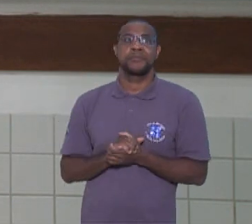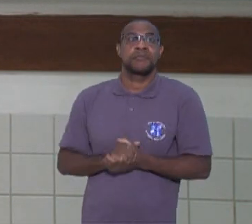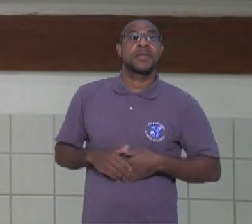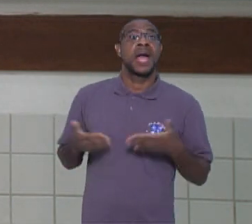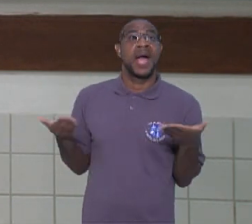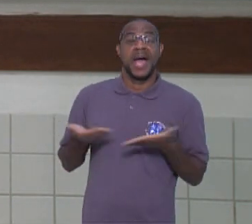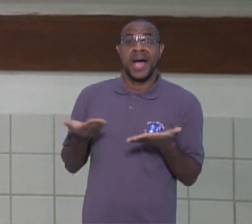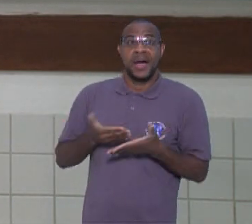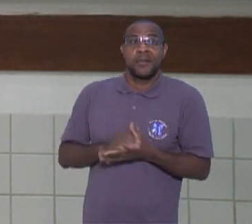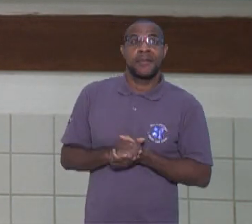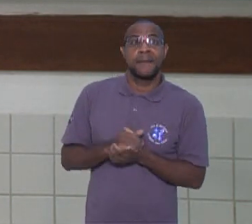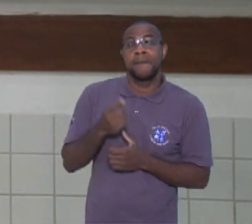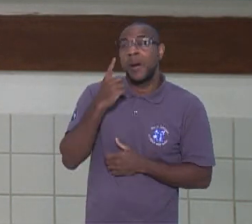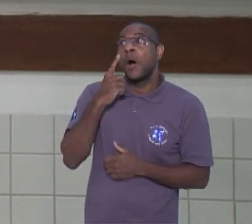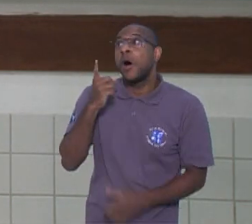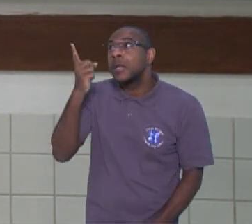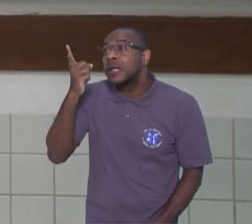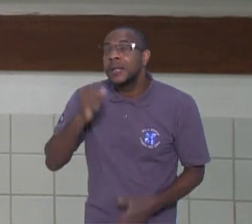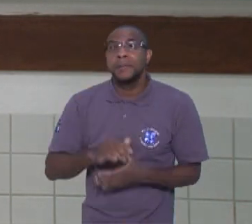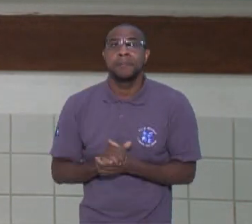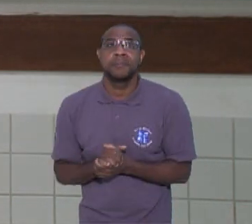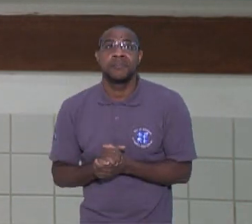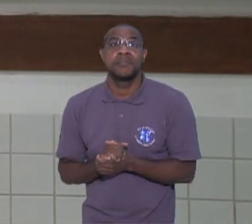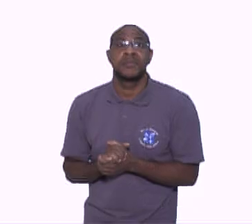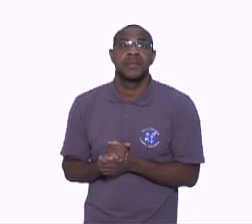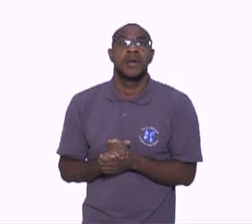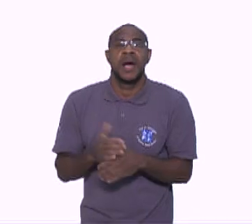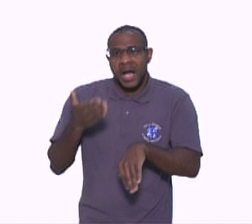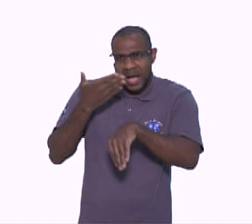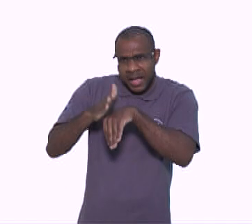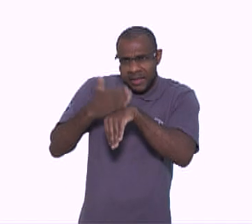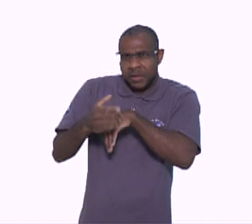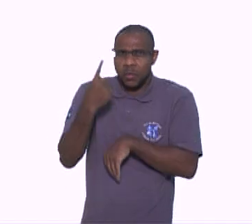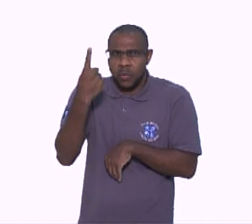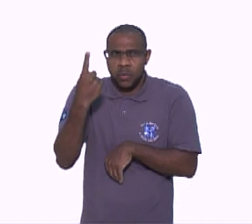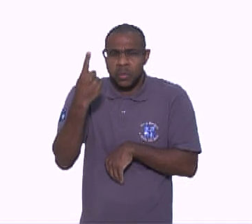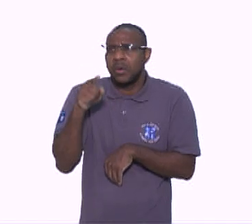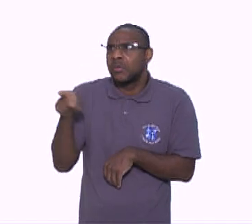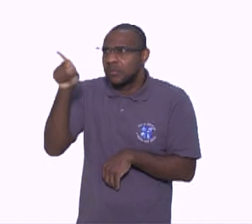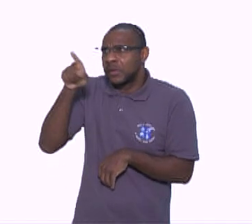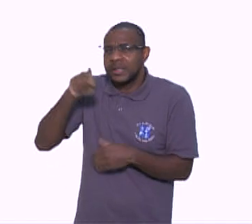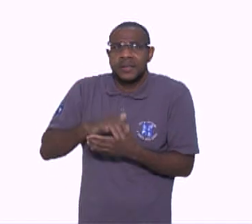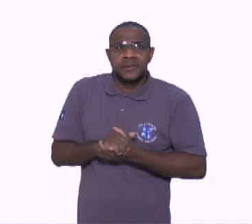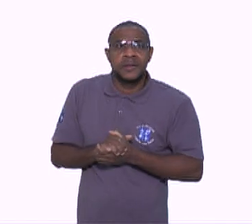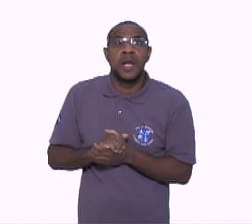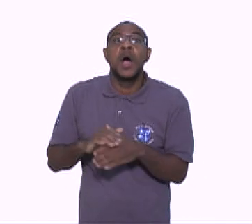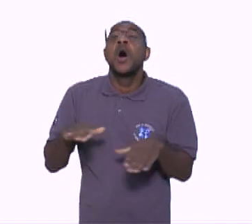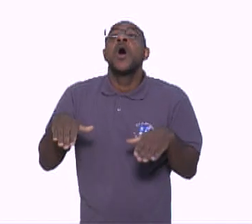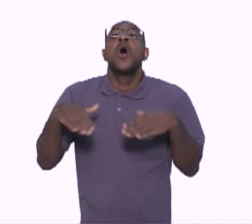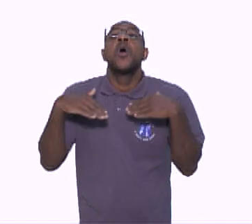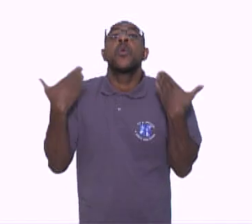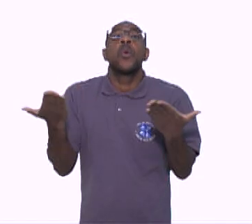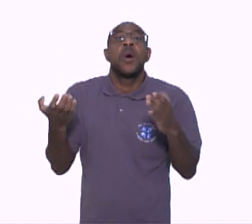Agora, veja só, meu amiguinho. Exercício 1. Agora é com você. Qual é